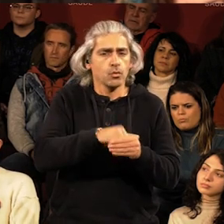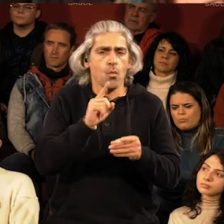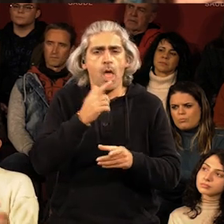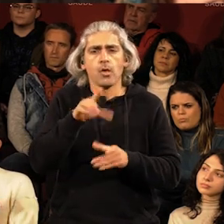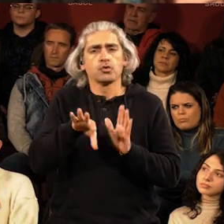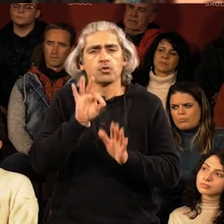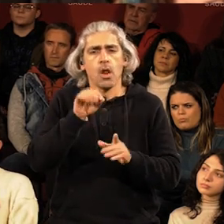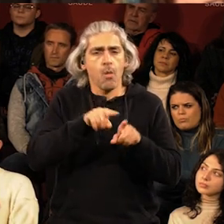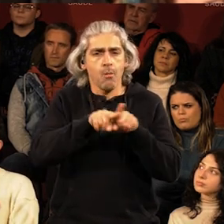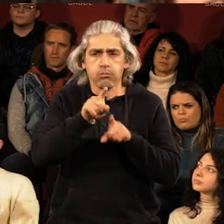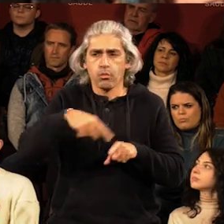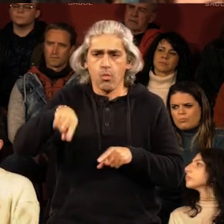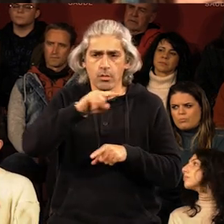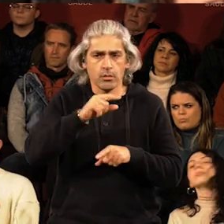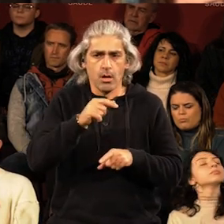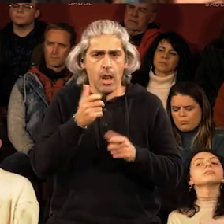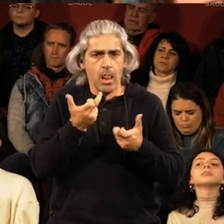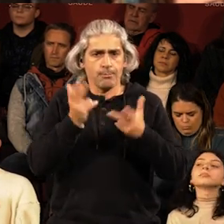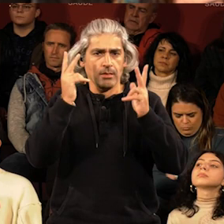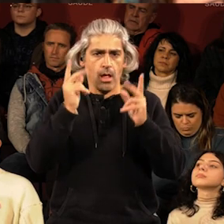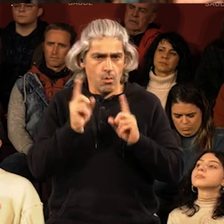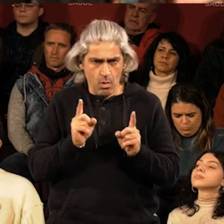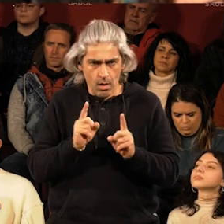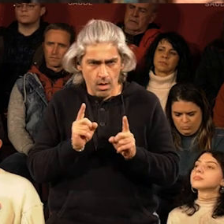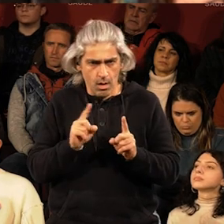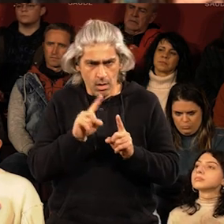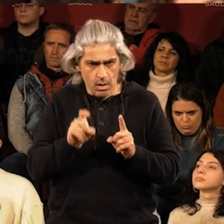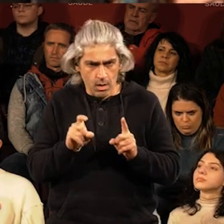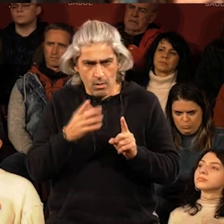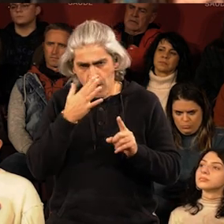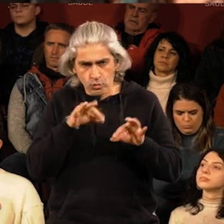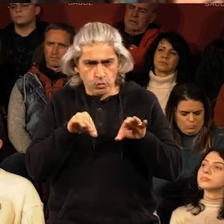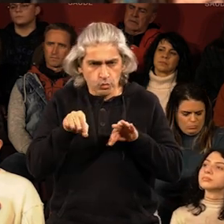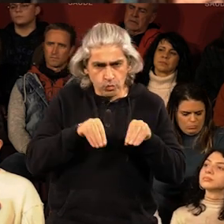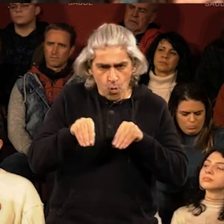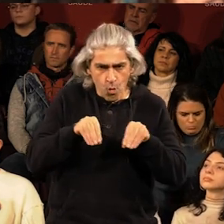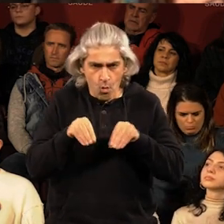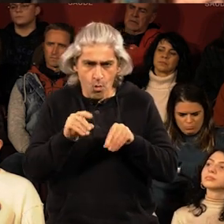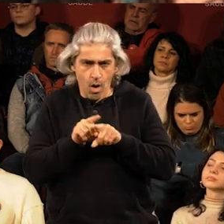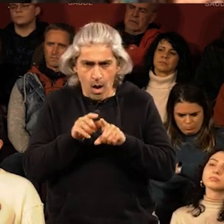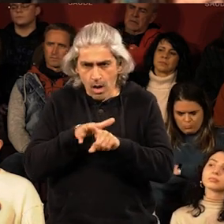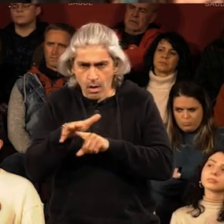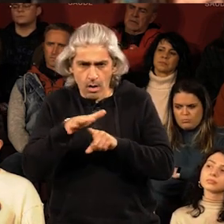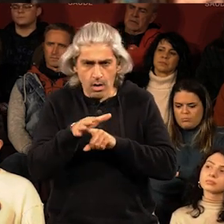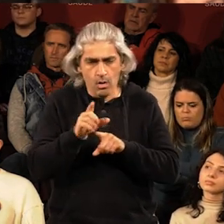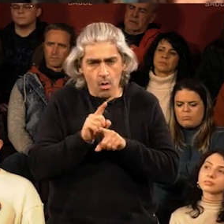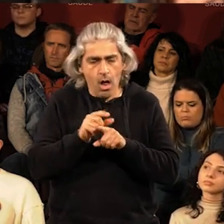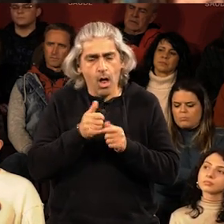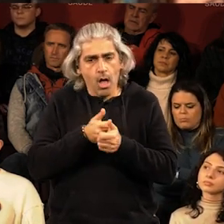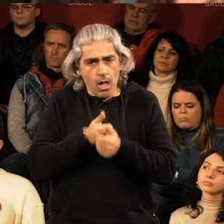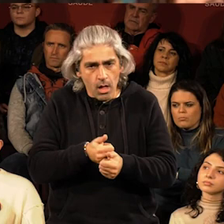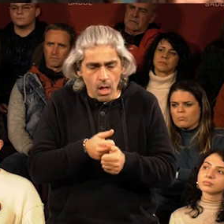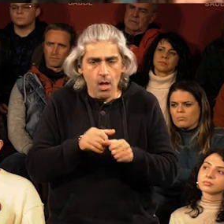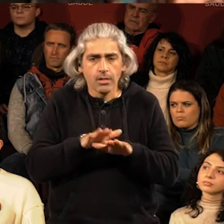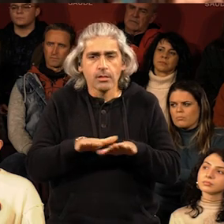escolha política exercida em liberdade Mas uma mera jogada tática que faz de nós peões num taboleiro